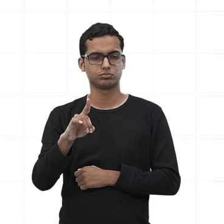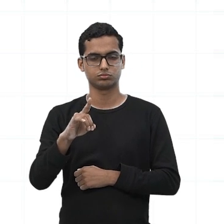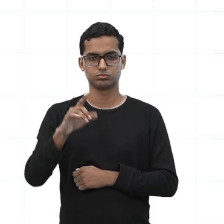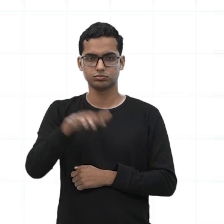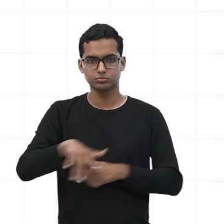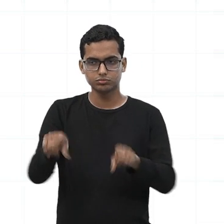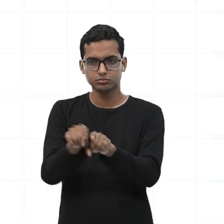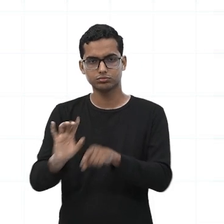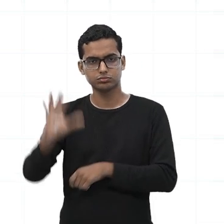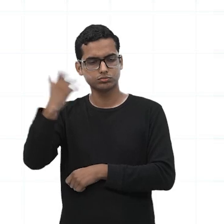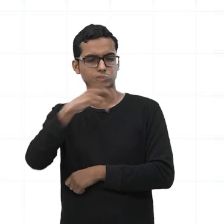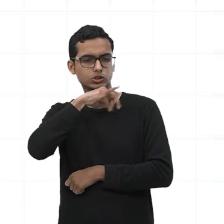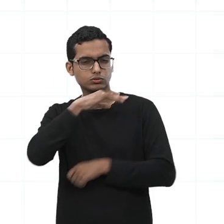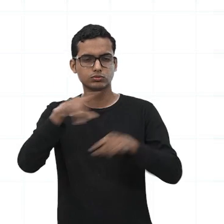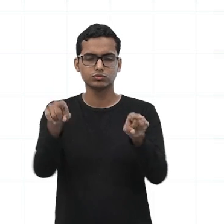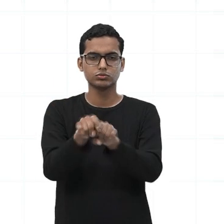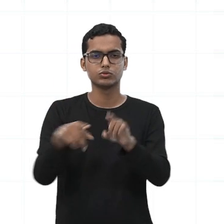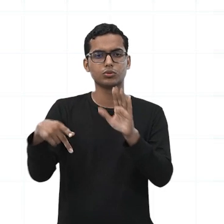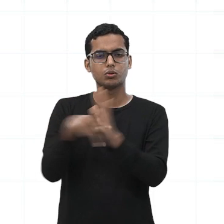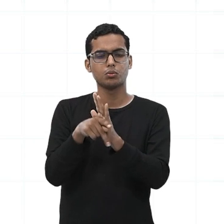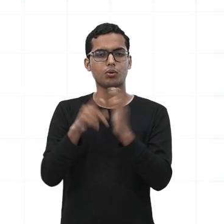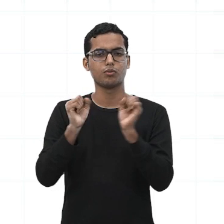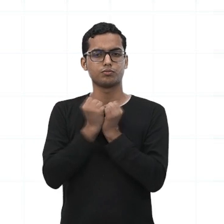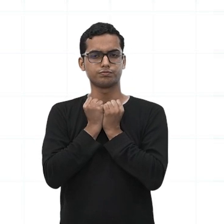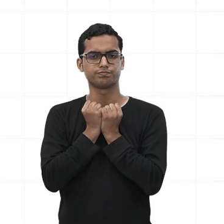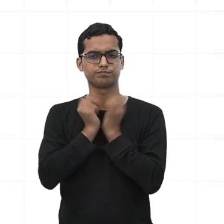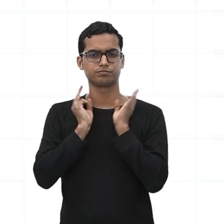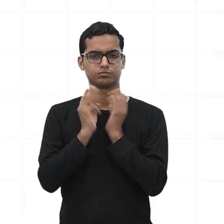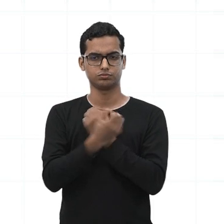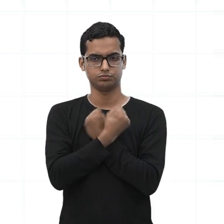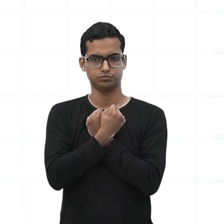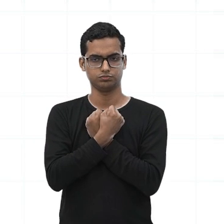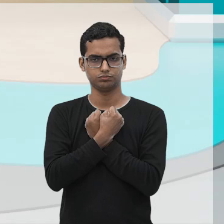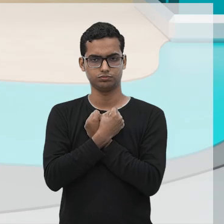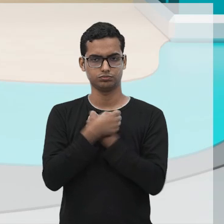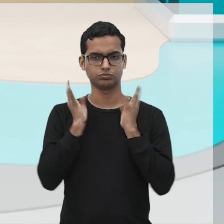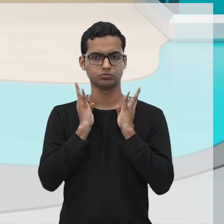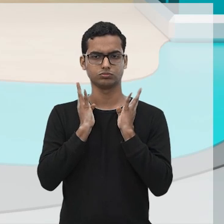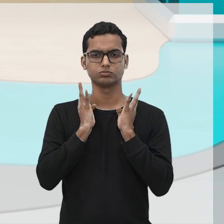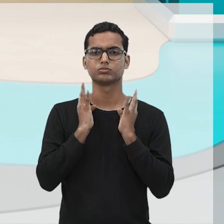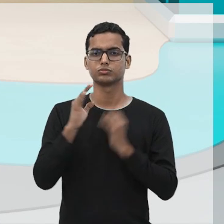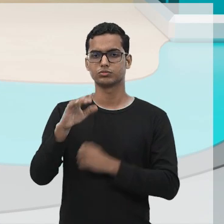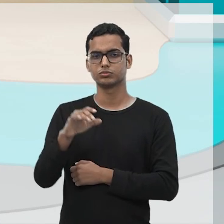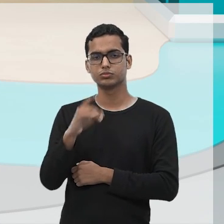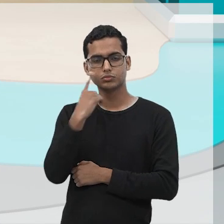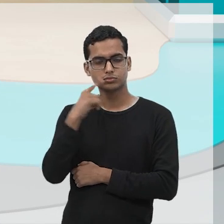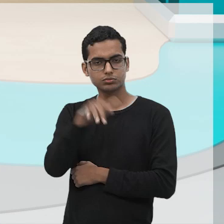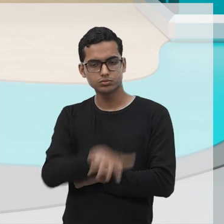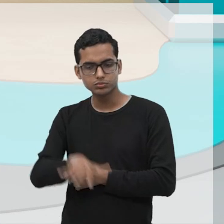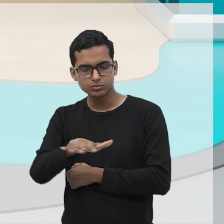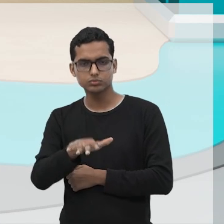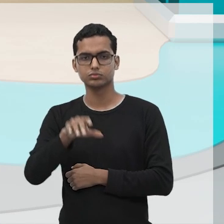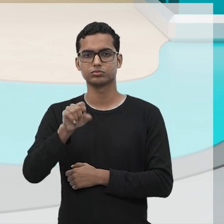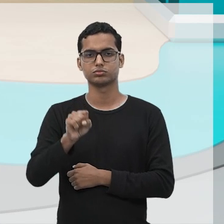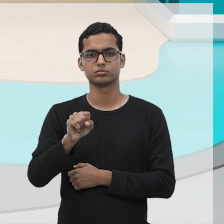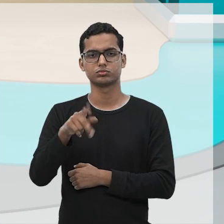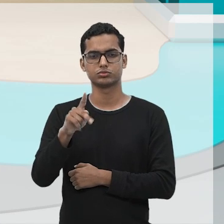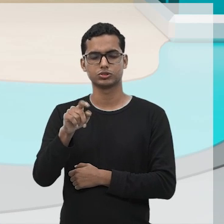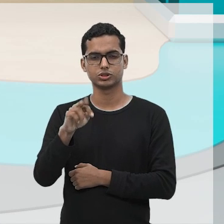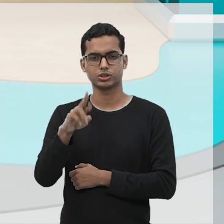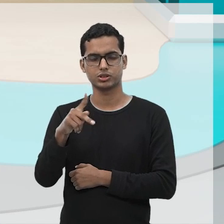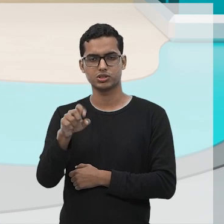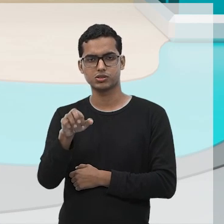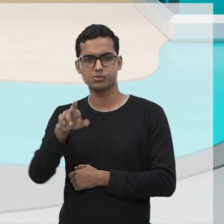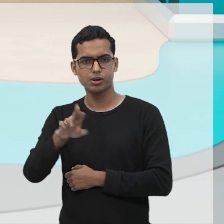ele transforma essa literatura em teatro. E ele utiliza o quê? As artes